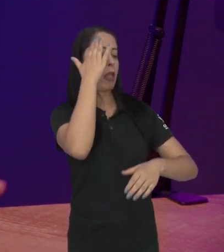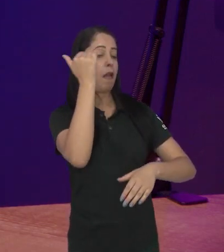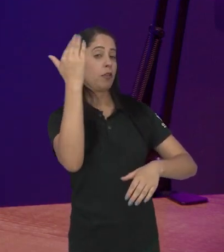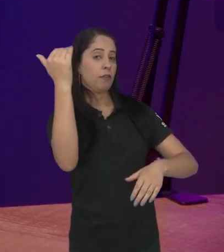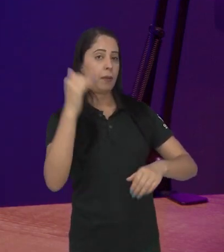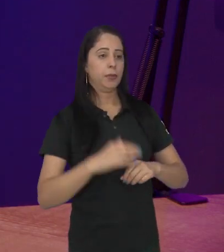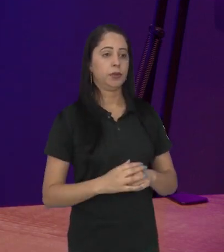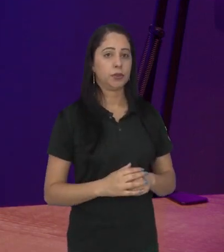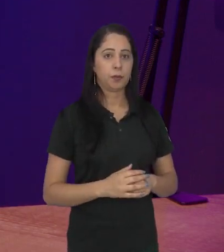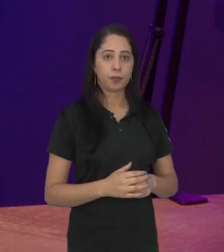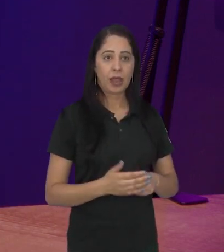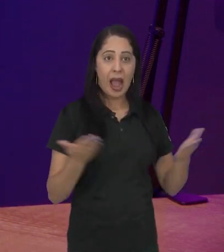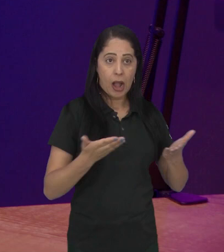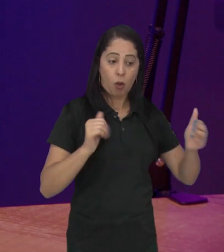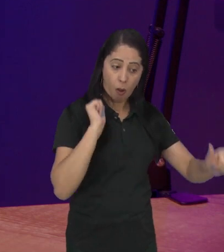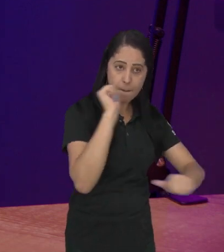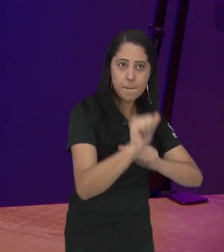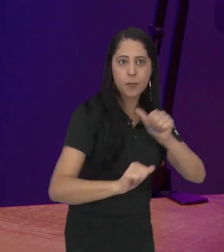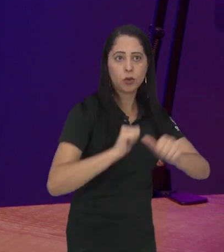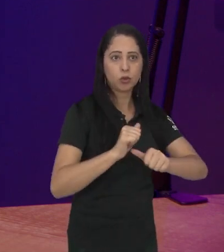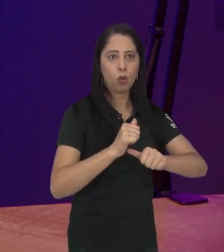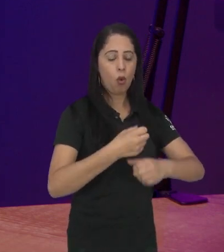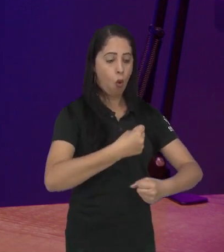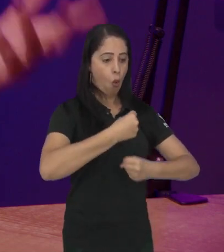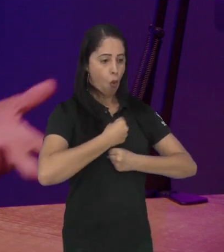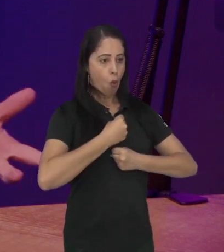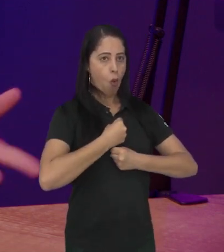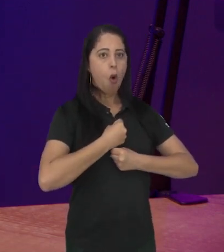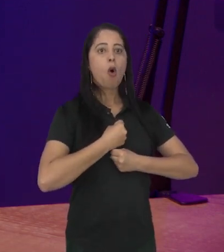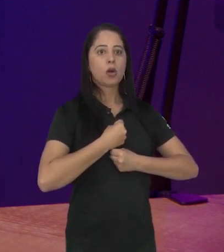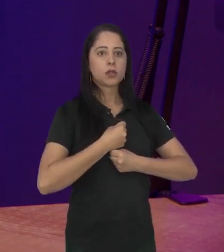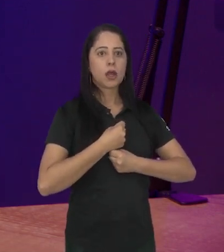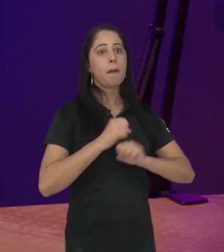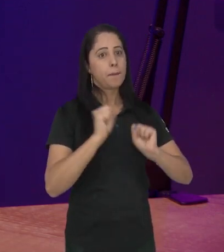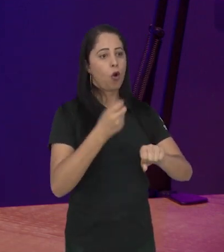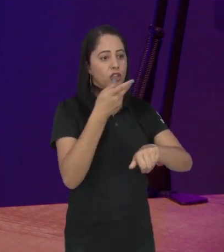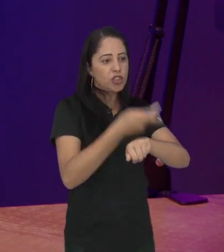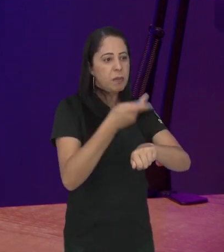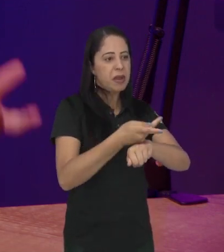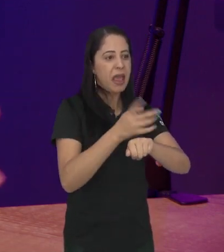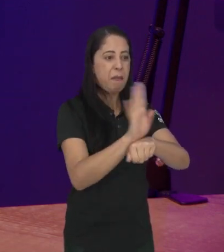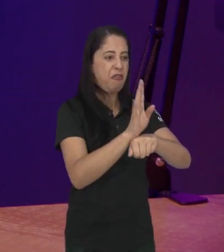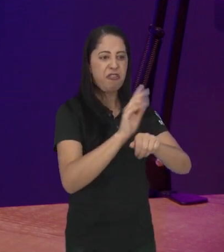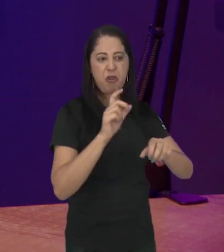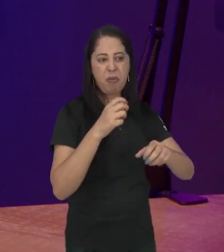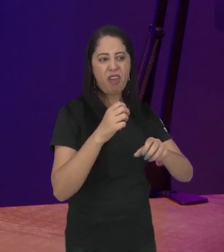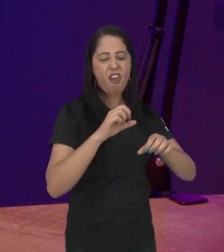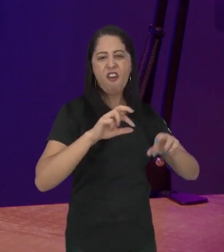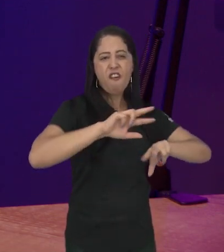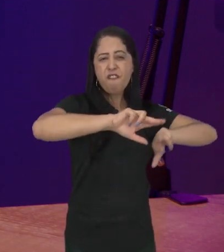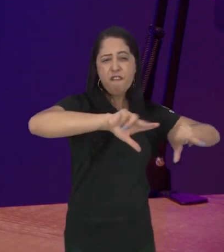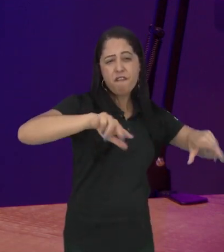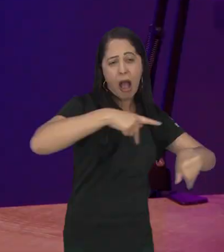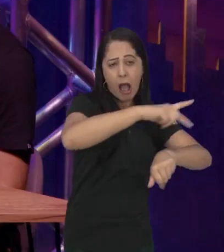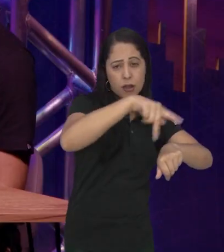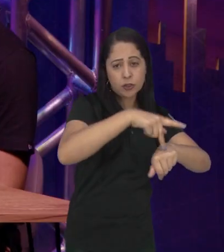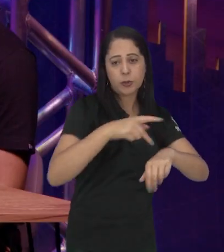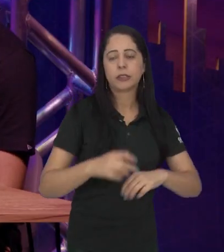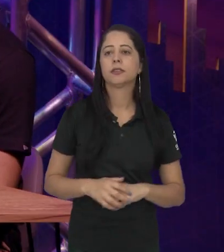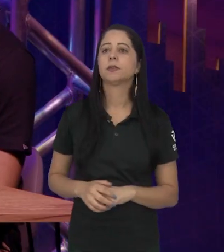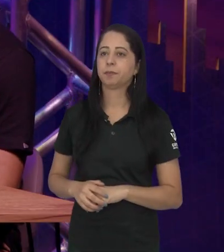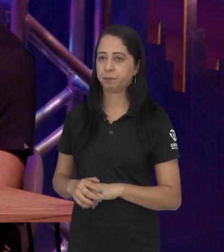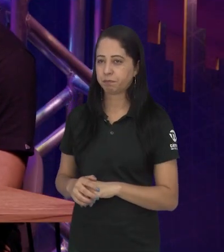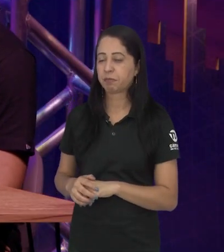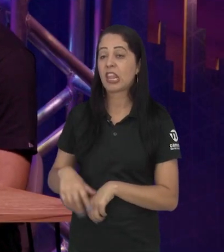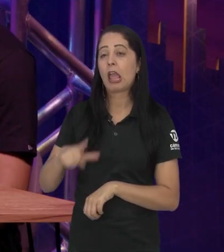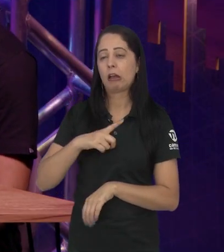produziam. E daí hoje o Oscar se propõe a avaliar tudo que é produzido mundialmente, só que não é bem assim que acontece. E